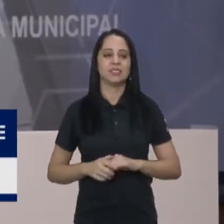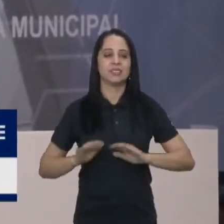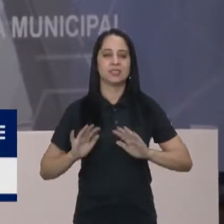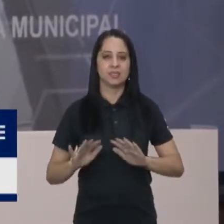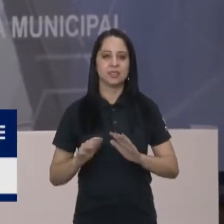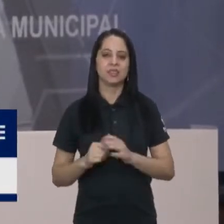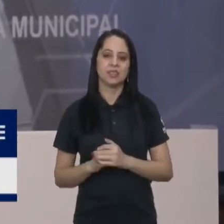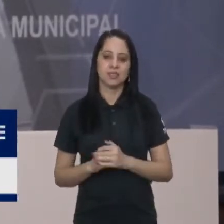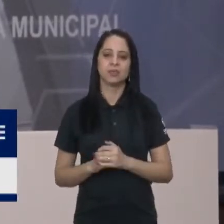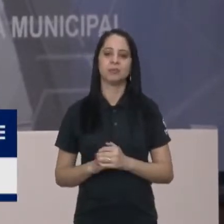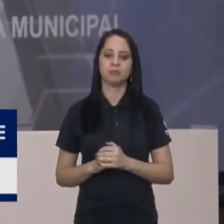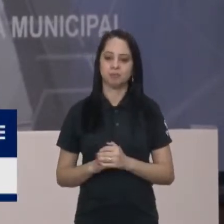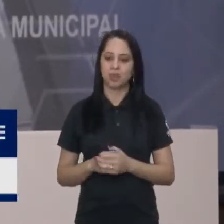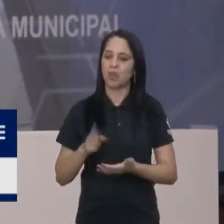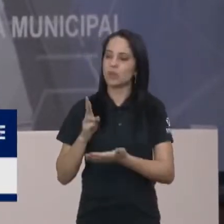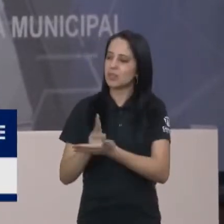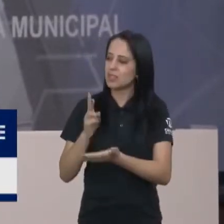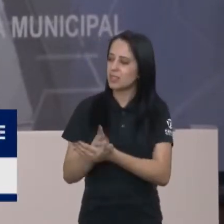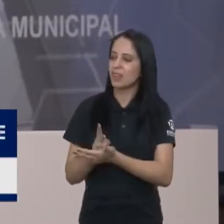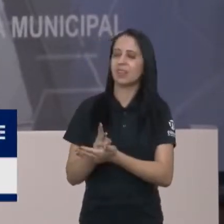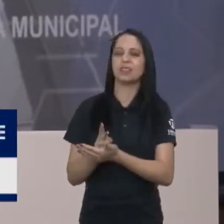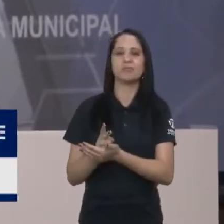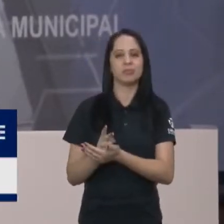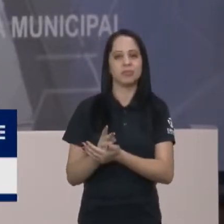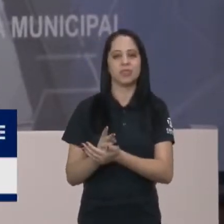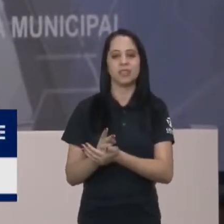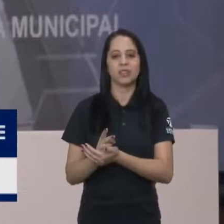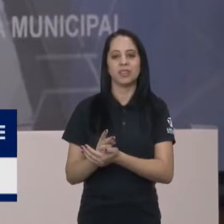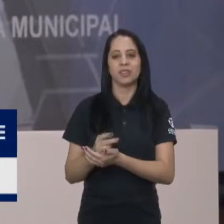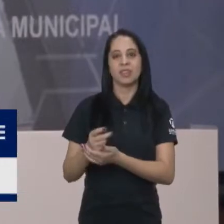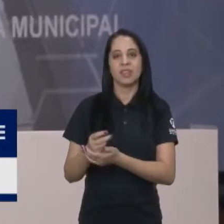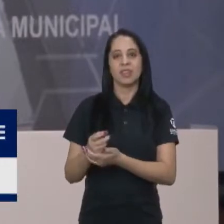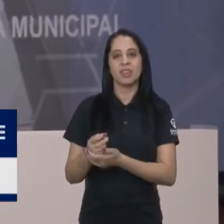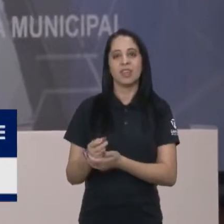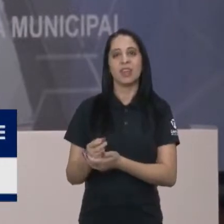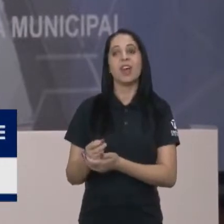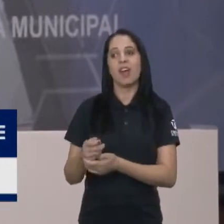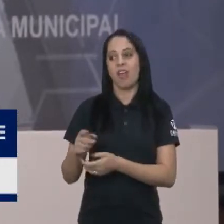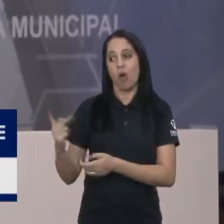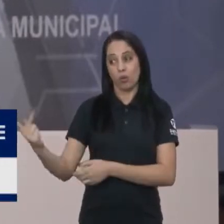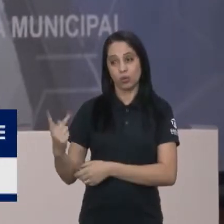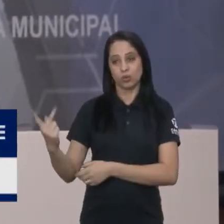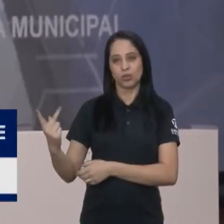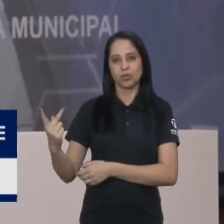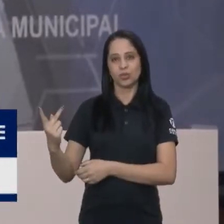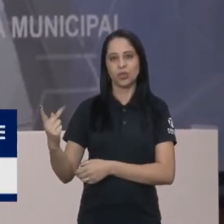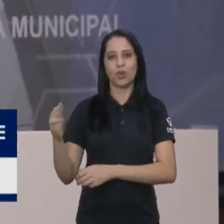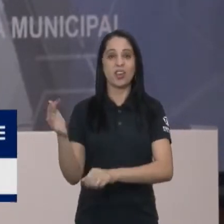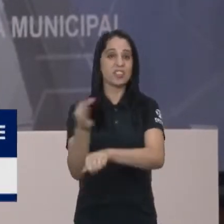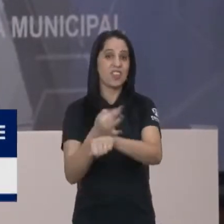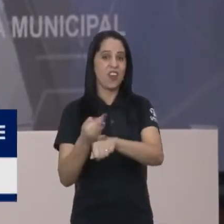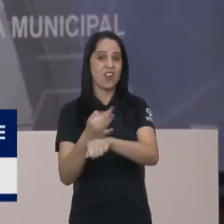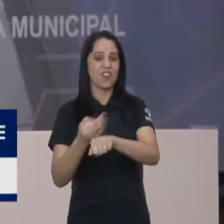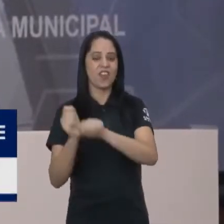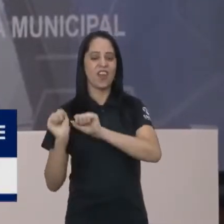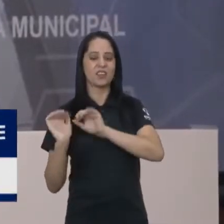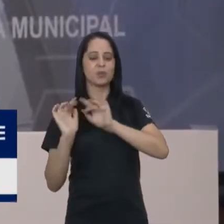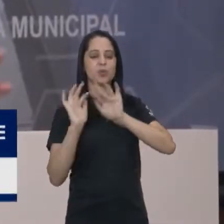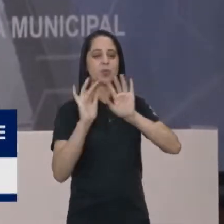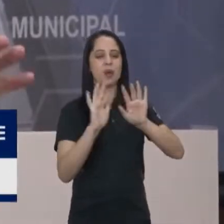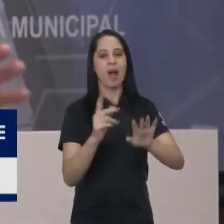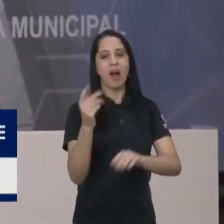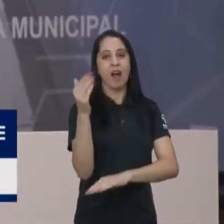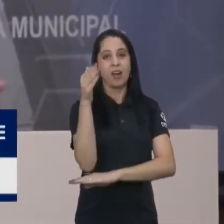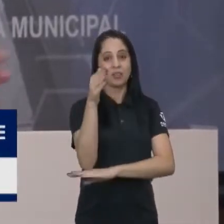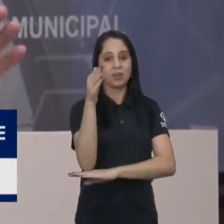vezes, né, doutor Ricardo e a Silvana, sempre iam para lá nas férias, e a gente ficava lá, né, praticamente um mês. Eu estava lá porque o